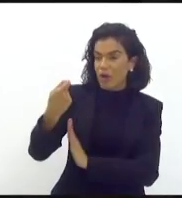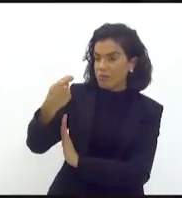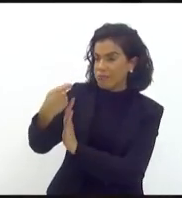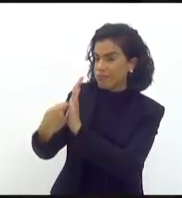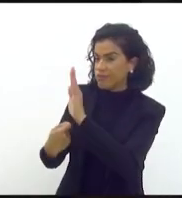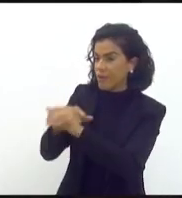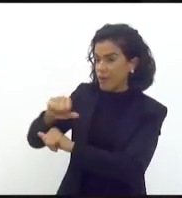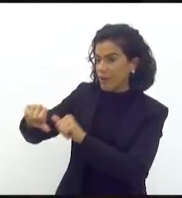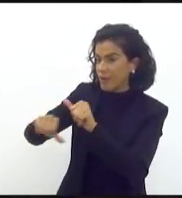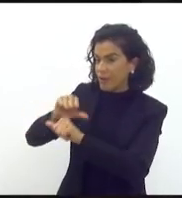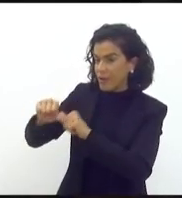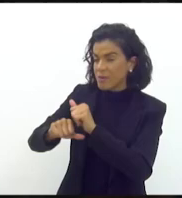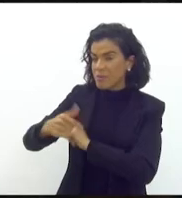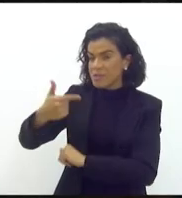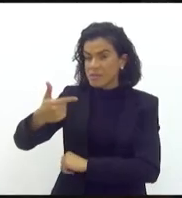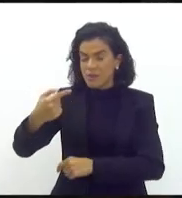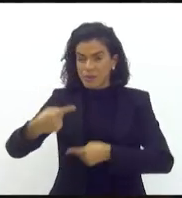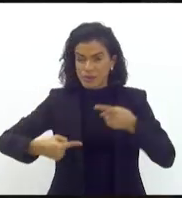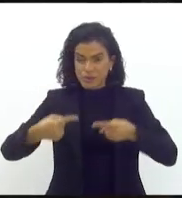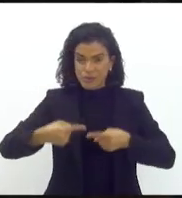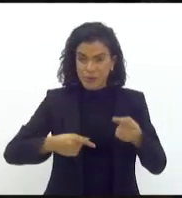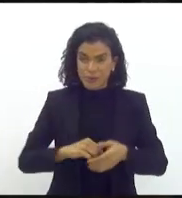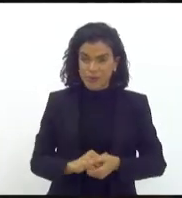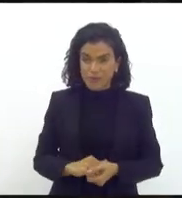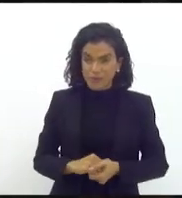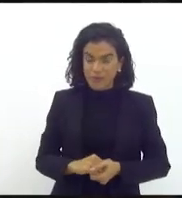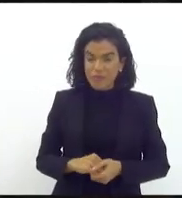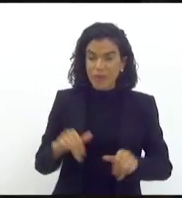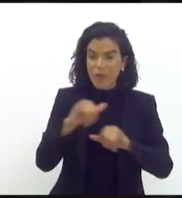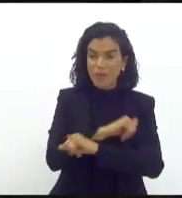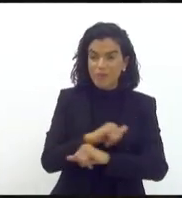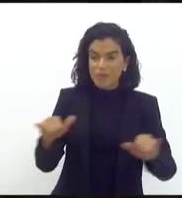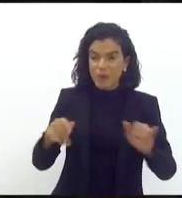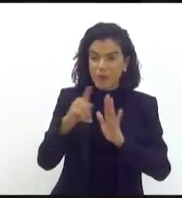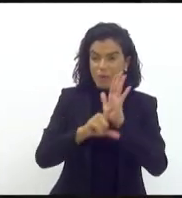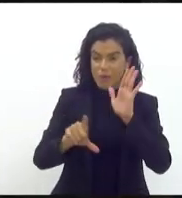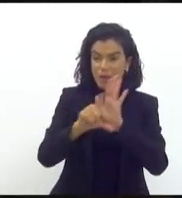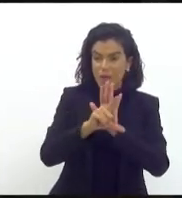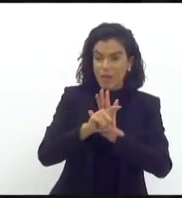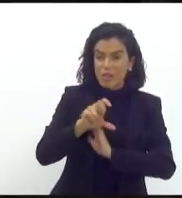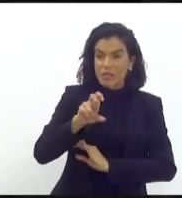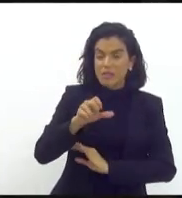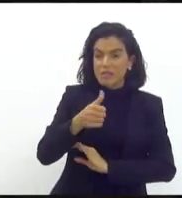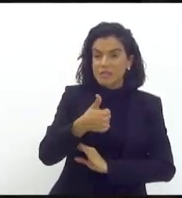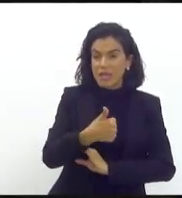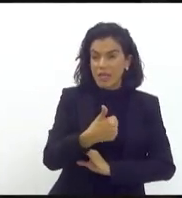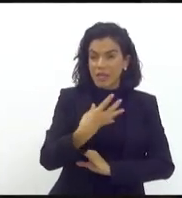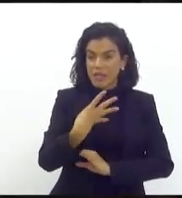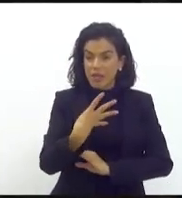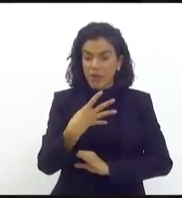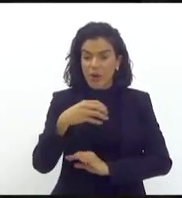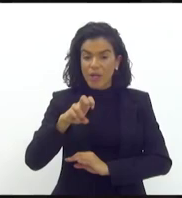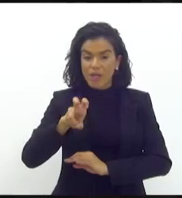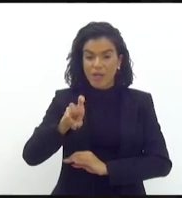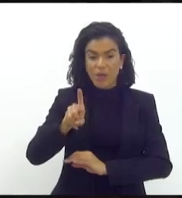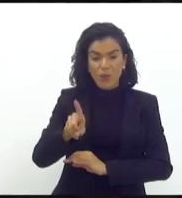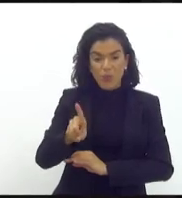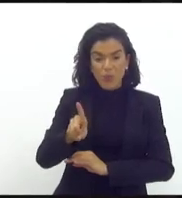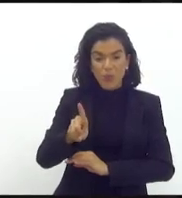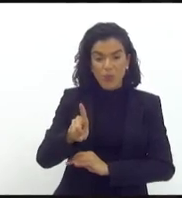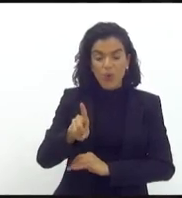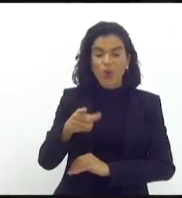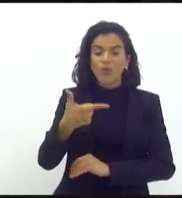vencido para segunda discussão anuncie o projeto de lei número 141 de 2023